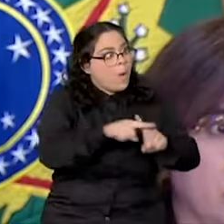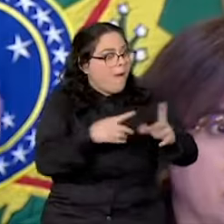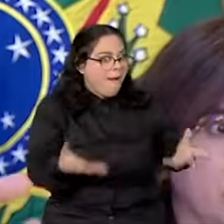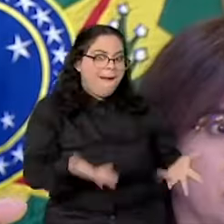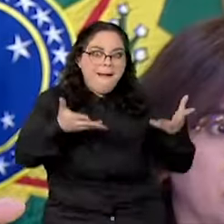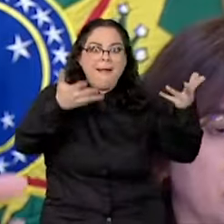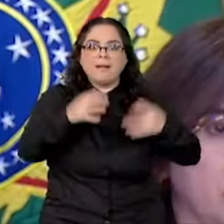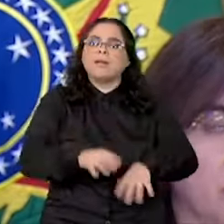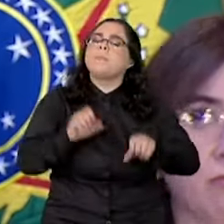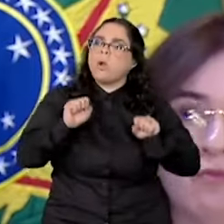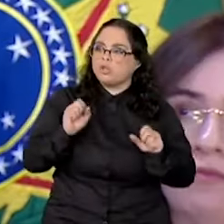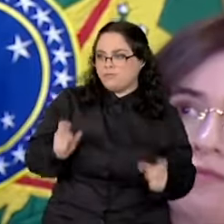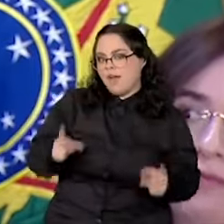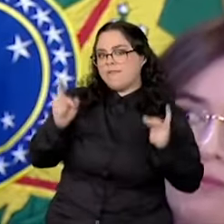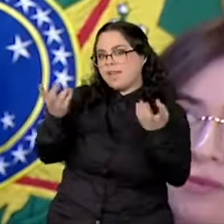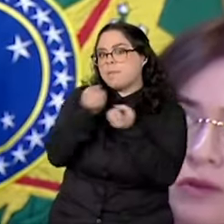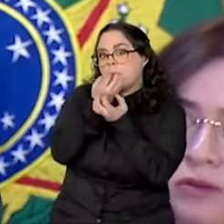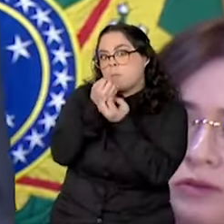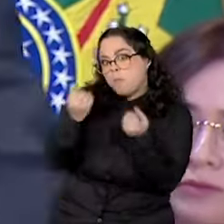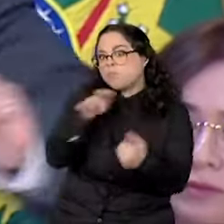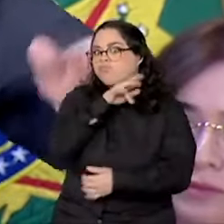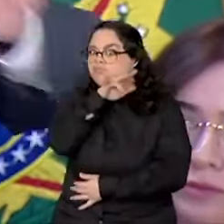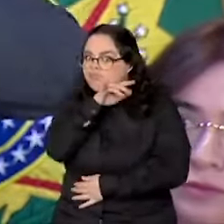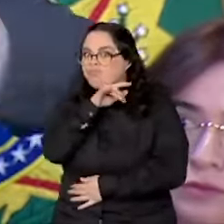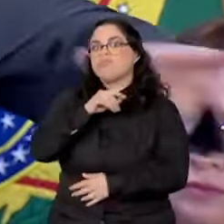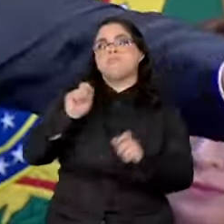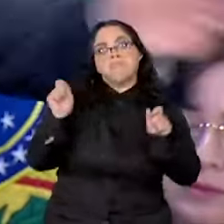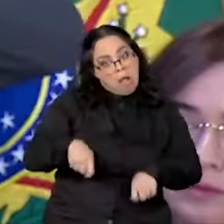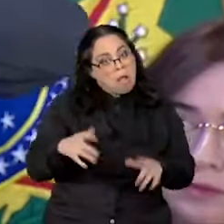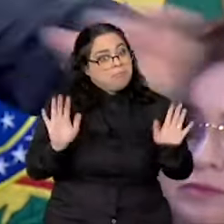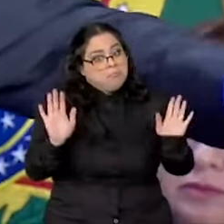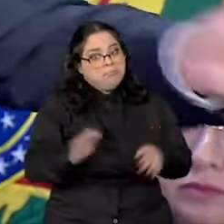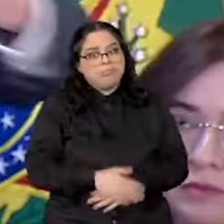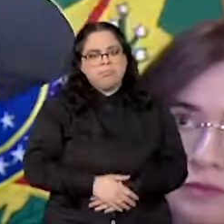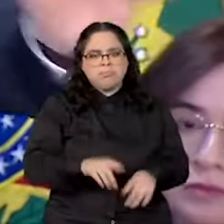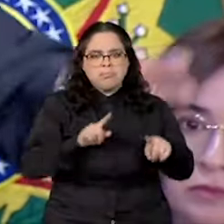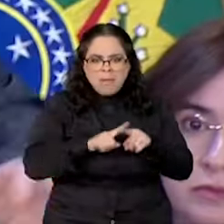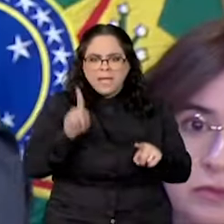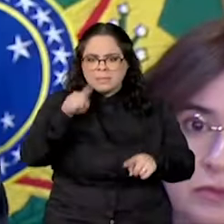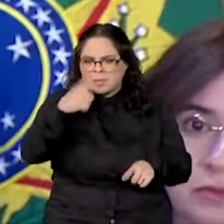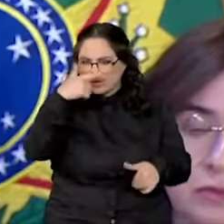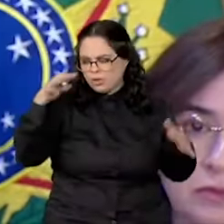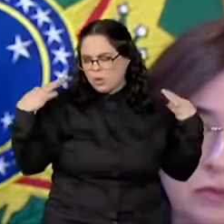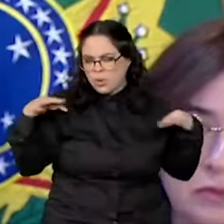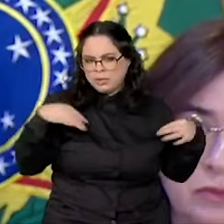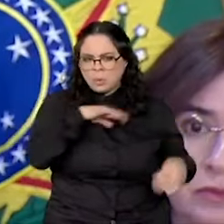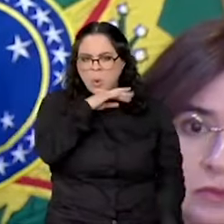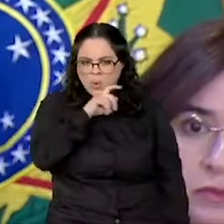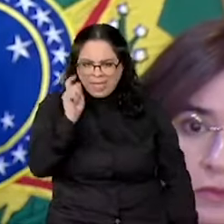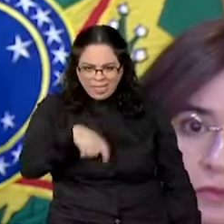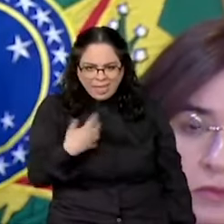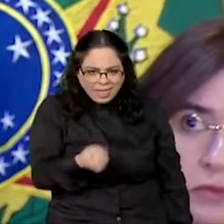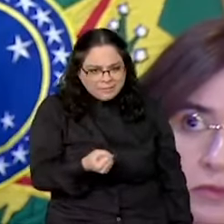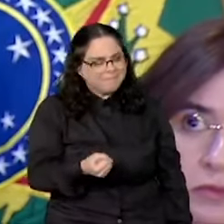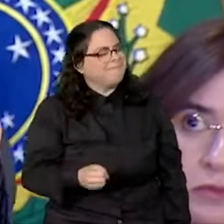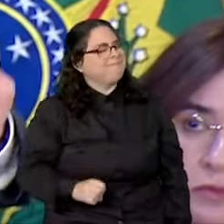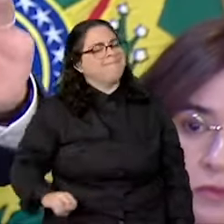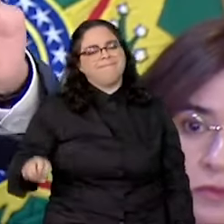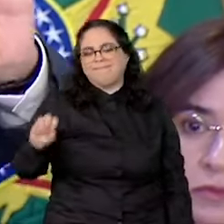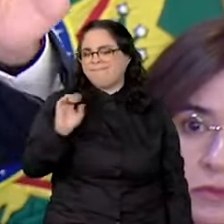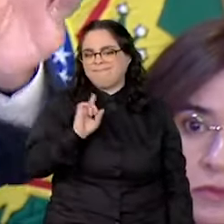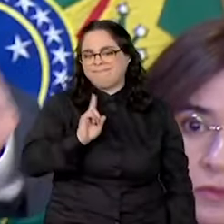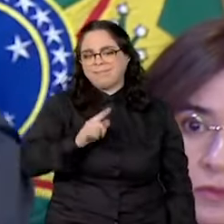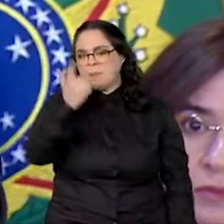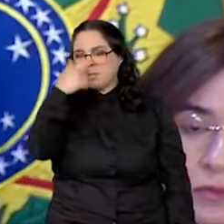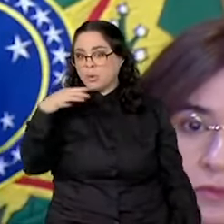vender coisas boas, pode vender coisas ruins. Agora, ninguém quer fazer turismo para coisa ruim. Ninguém quer fazer